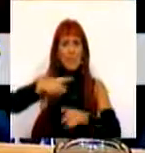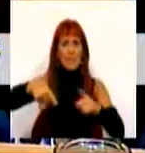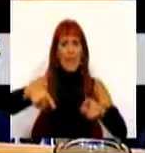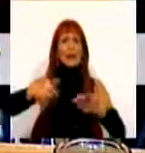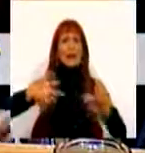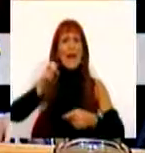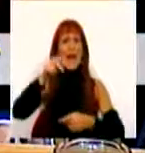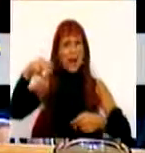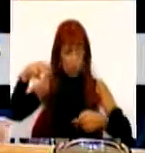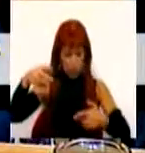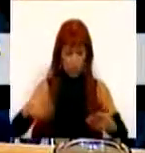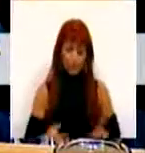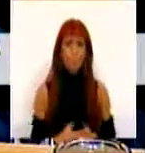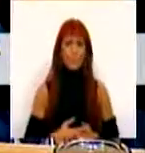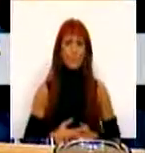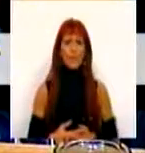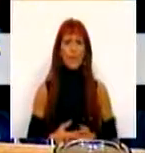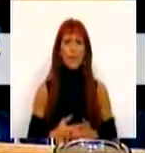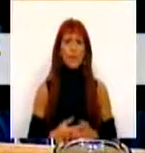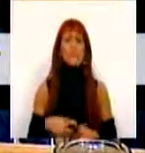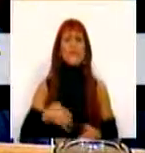de euros.